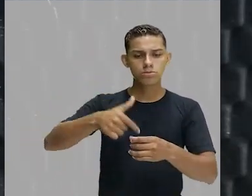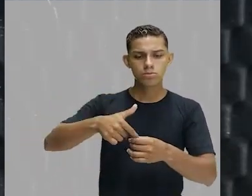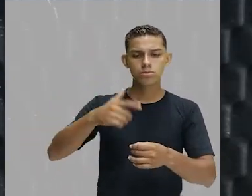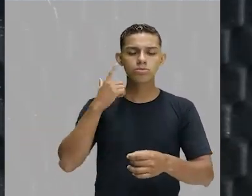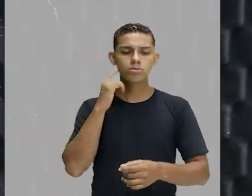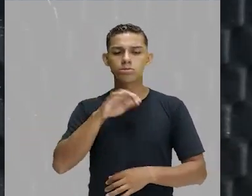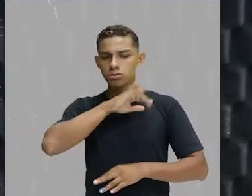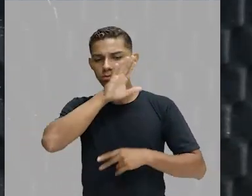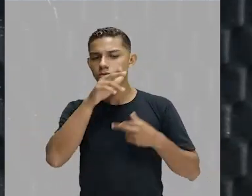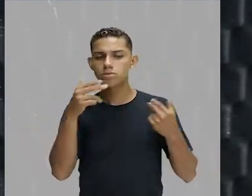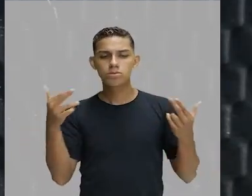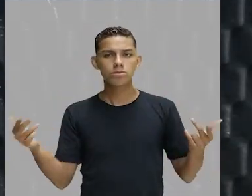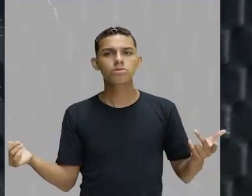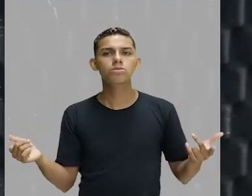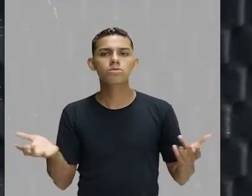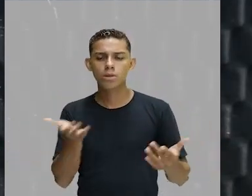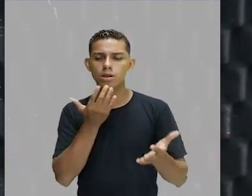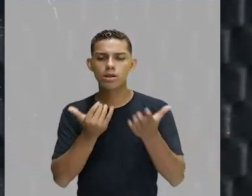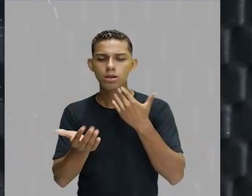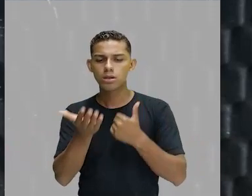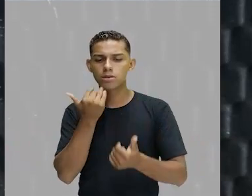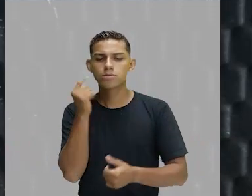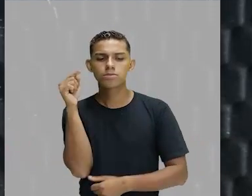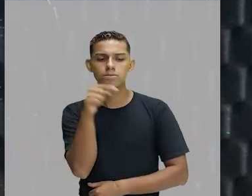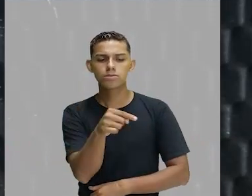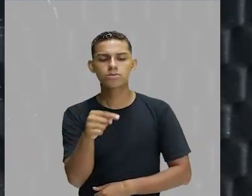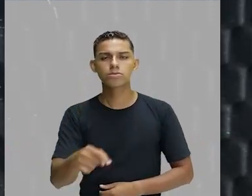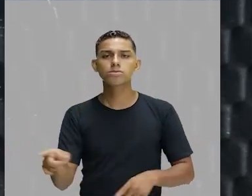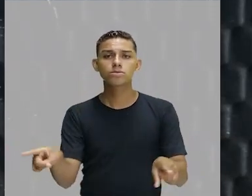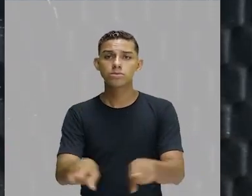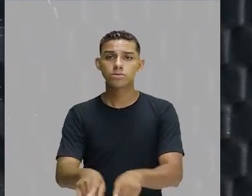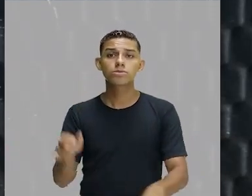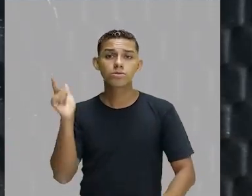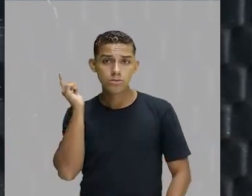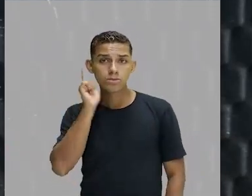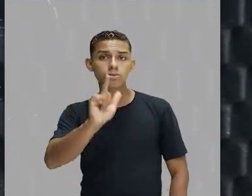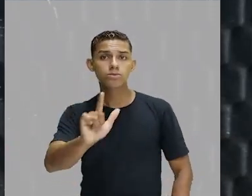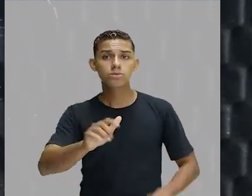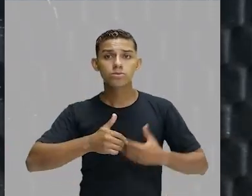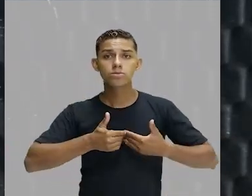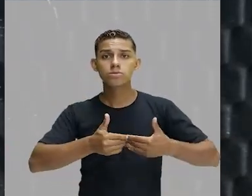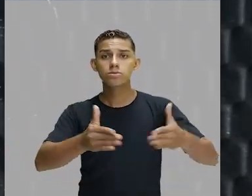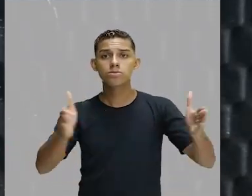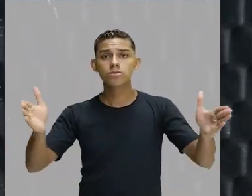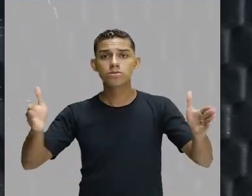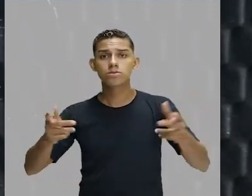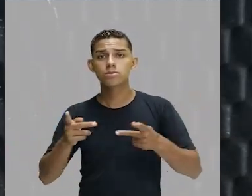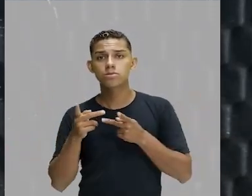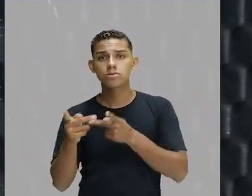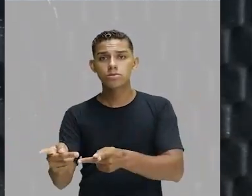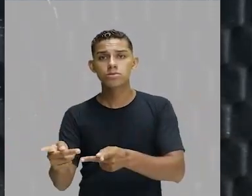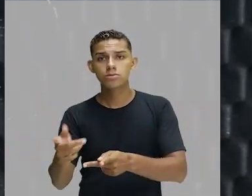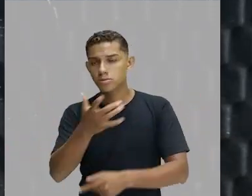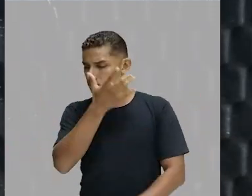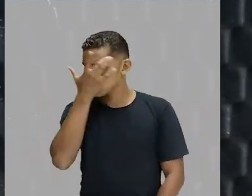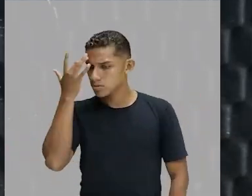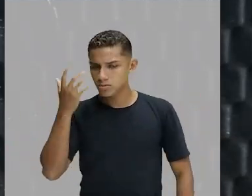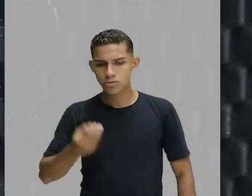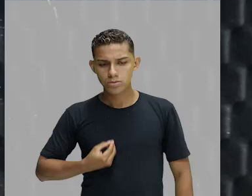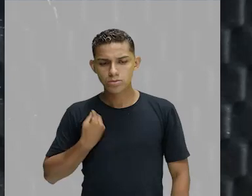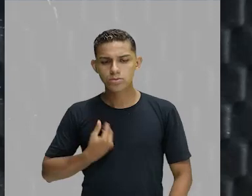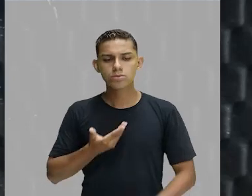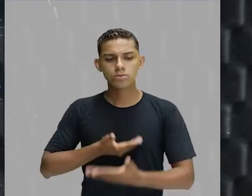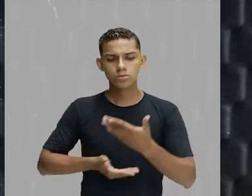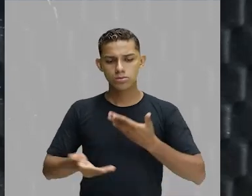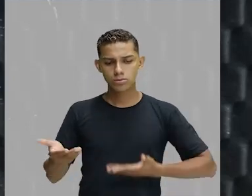os animais, né, da alimentação dos animais, e que é um local que está aberto à visitação para que as pessoas